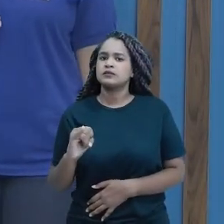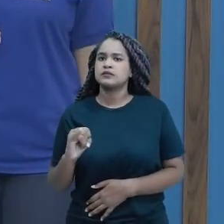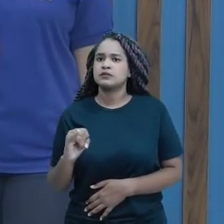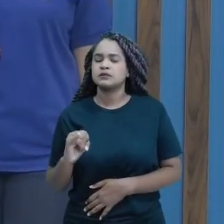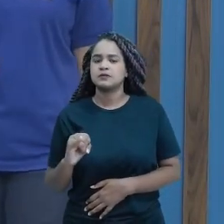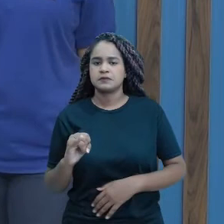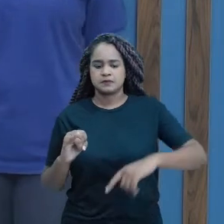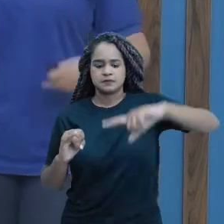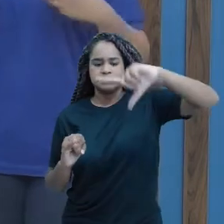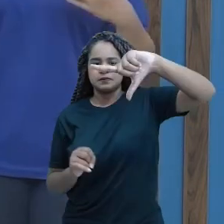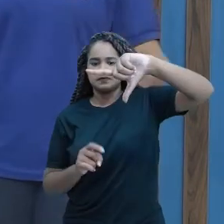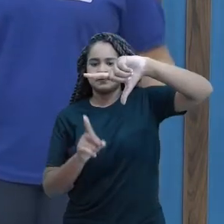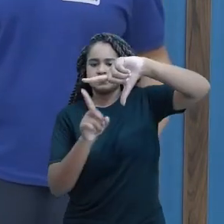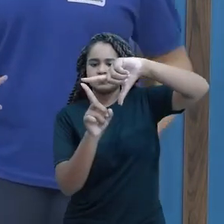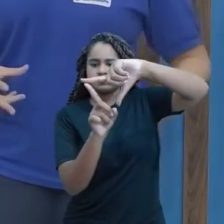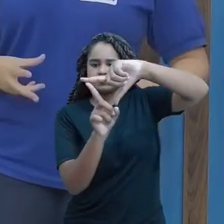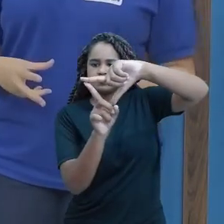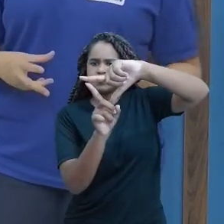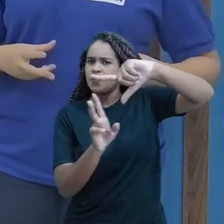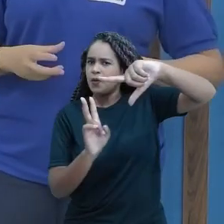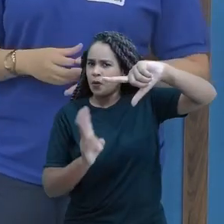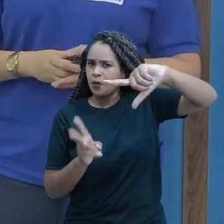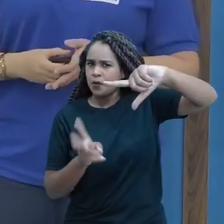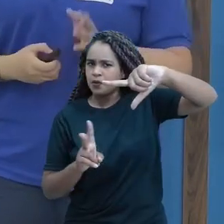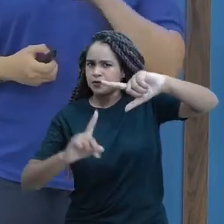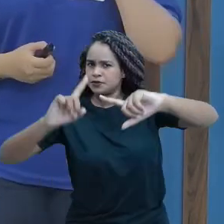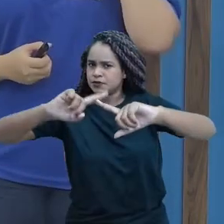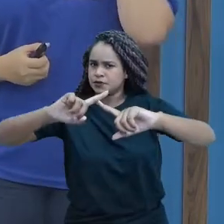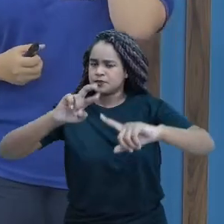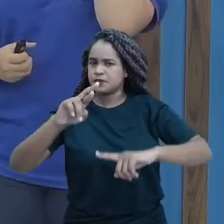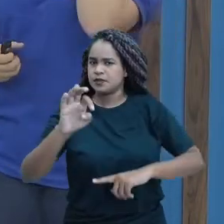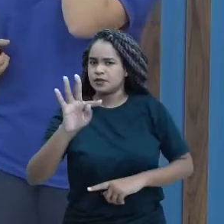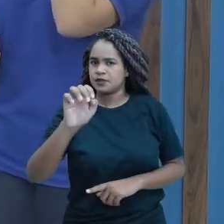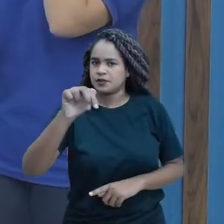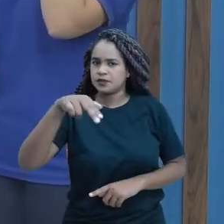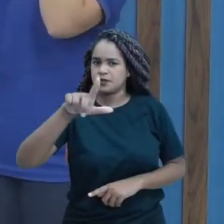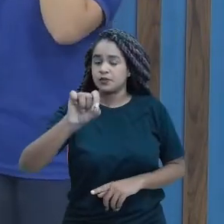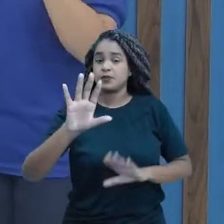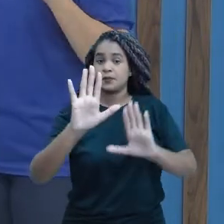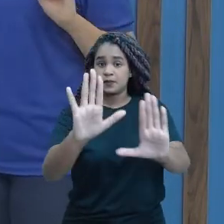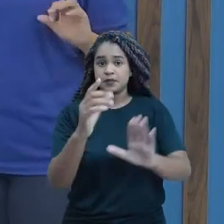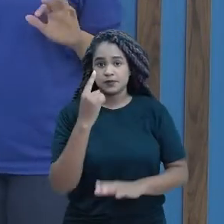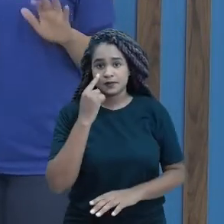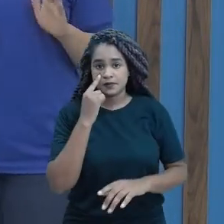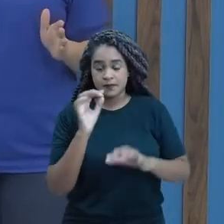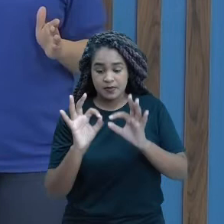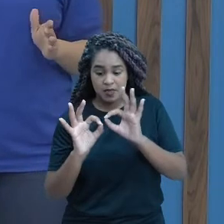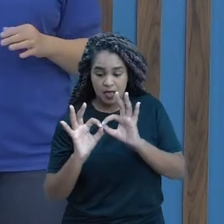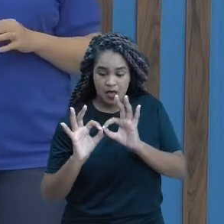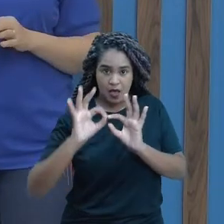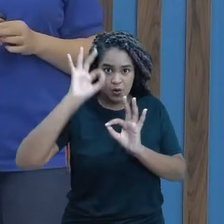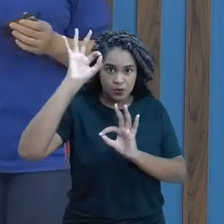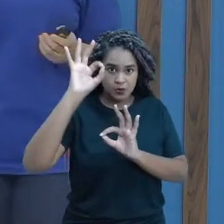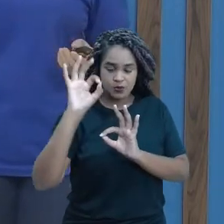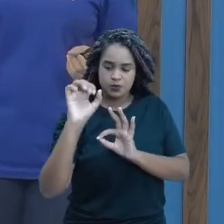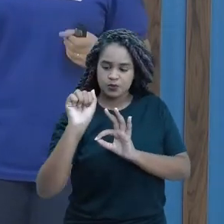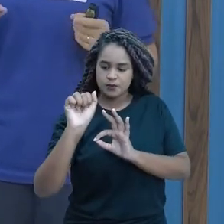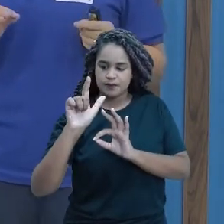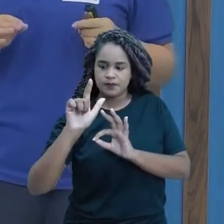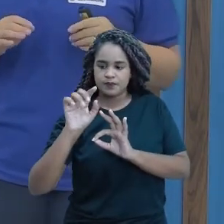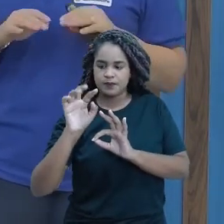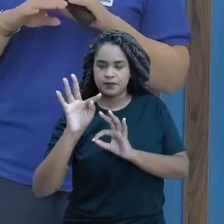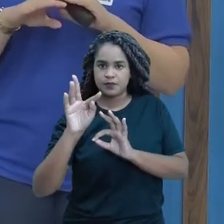nessa posição? Continua sendo um triângulo retângulo, porém, a definição de altura que a gente colocou, né, dizendo que vai